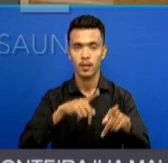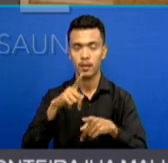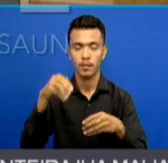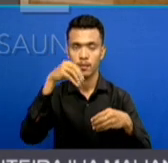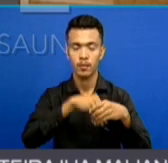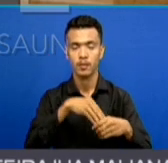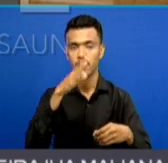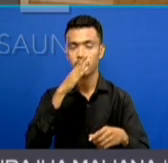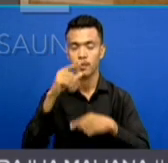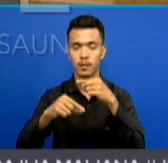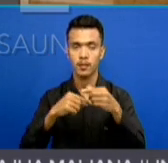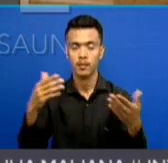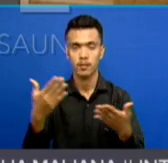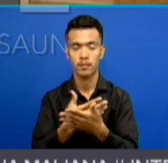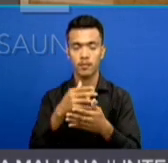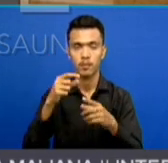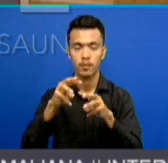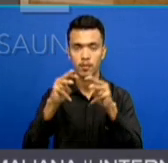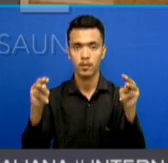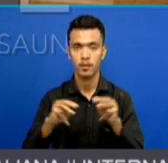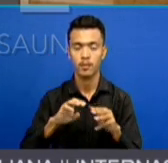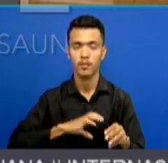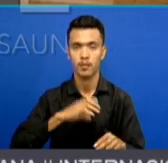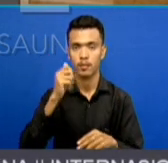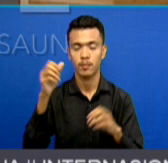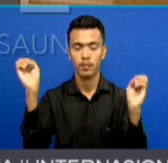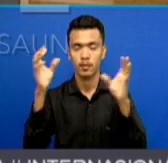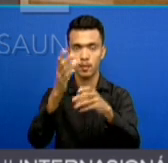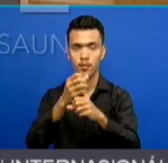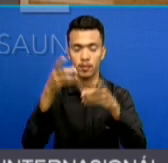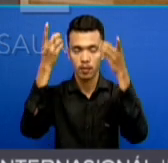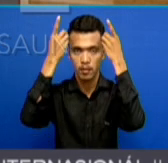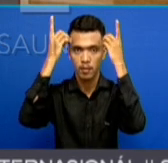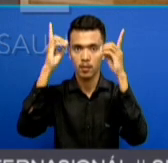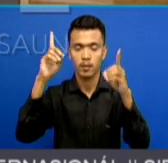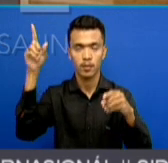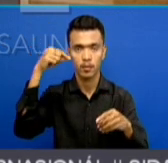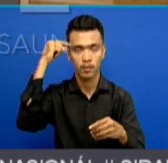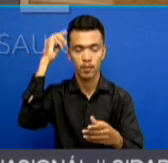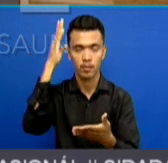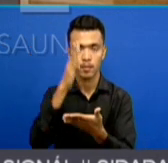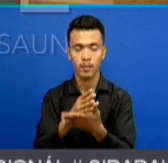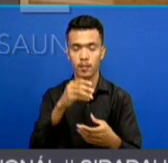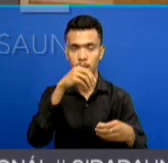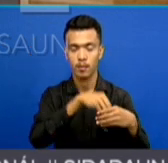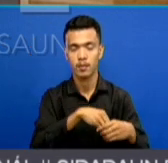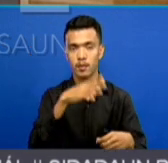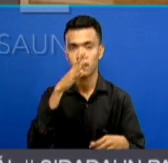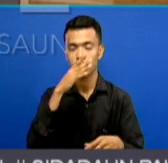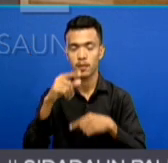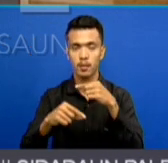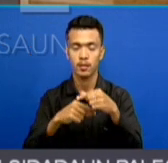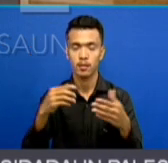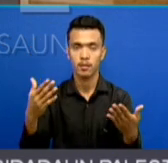Beneficiário Bolsa da Mãe Geração Foun Município Covalima lamenta a decisão do governo de deside atuar para o subsídio Bolsa da Mãe Geração Foun